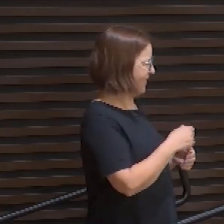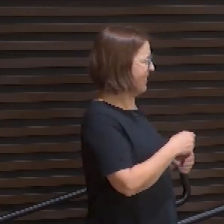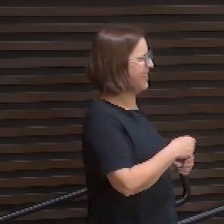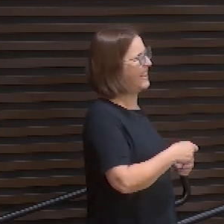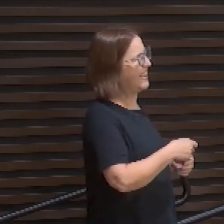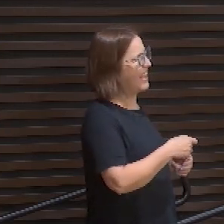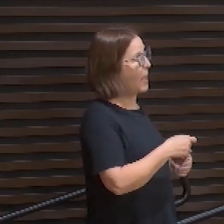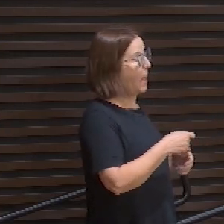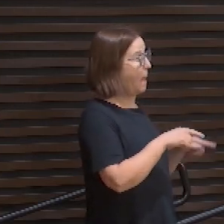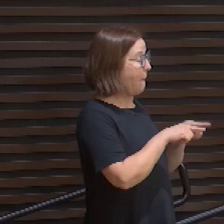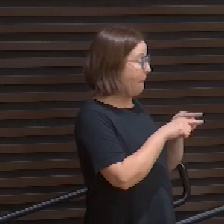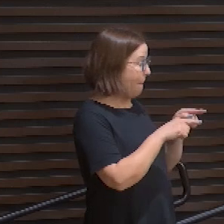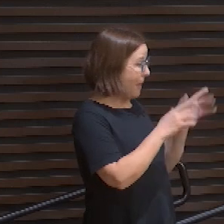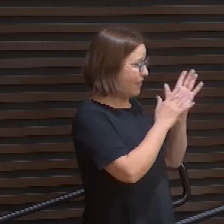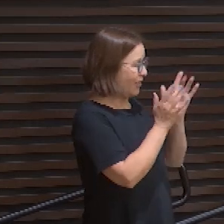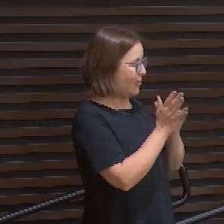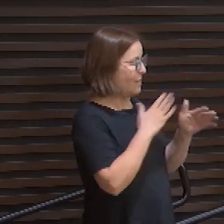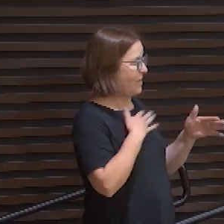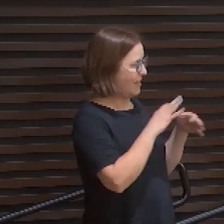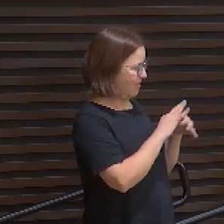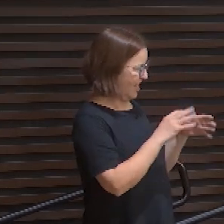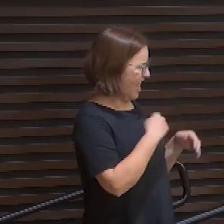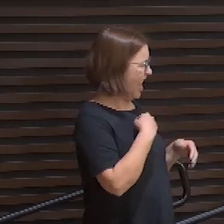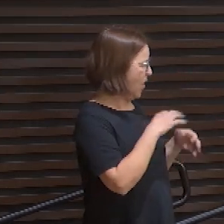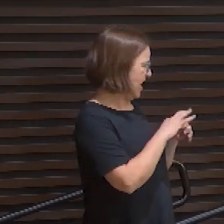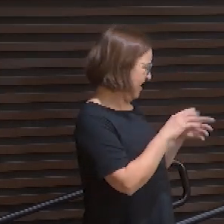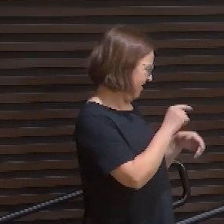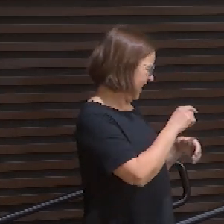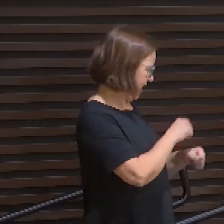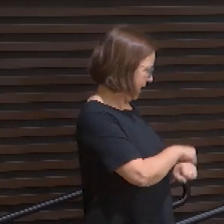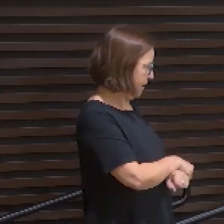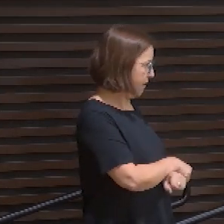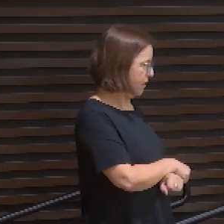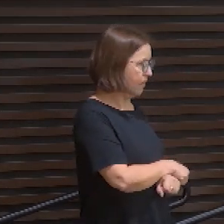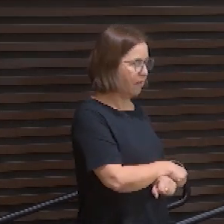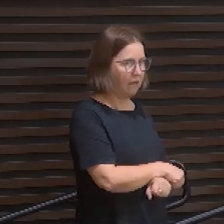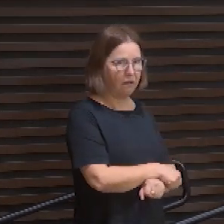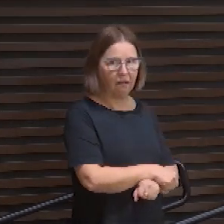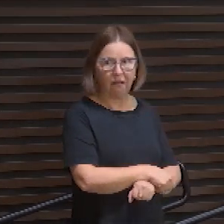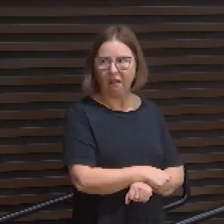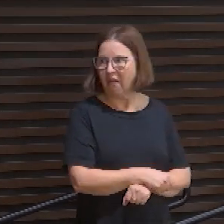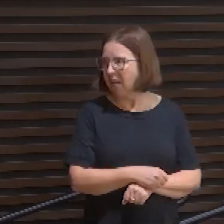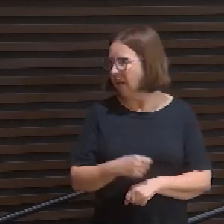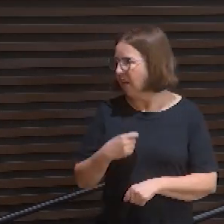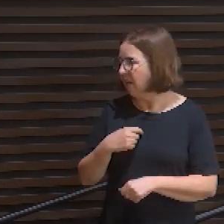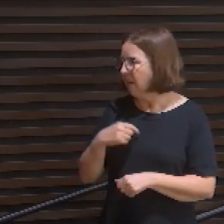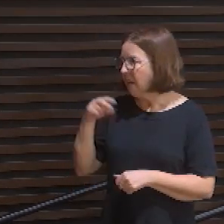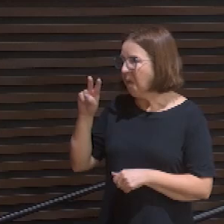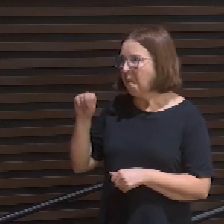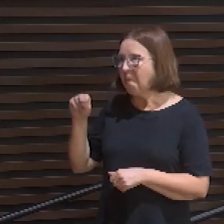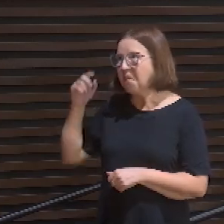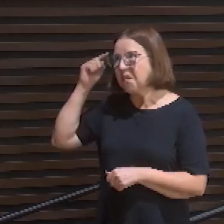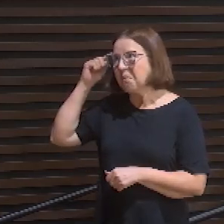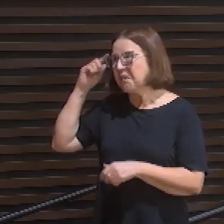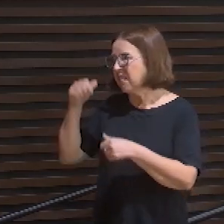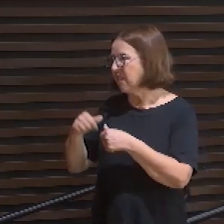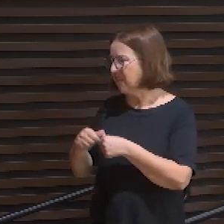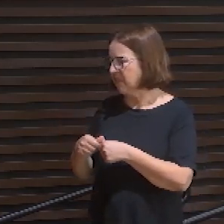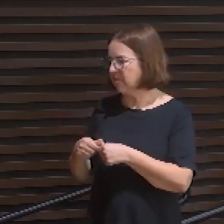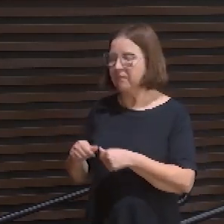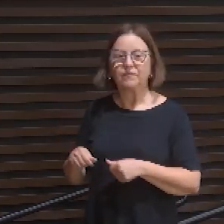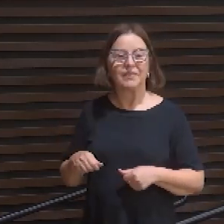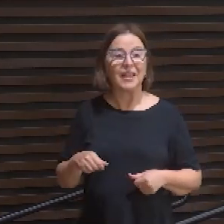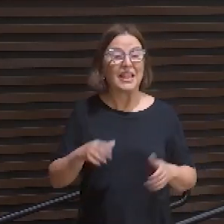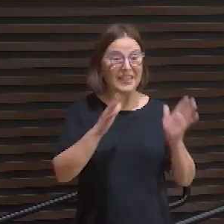Eu sou livre, você é escrava. Ela disse, Glênio, nunca tinha pensado nisso. Eu digo, pois pode pensar. E ele não só